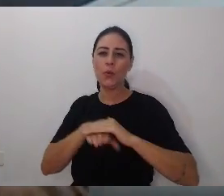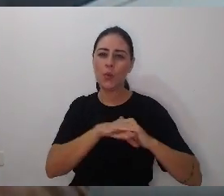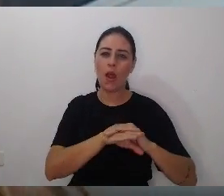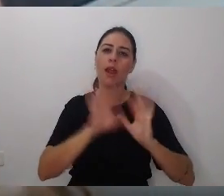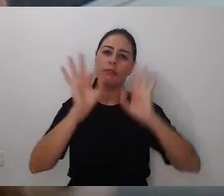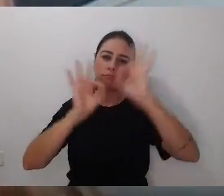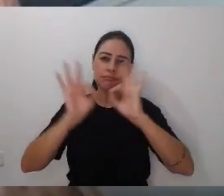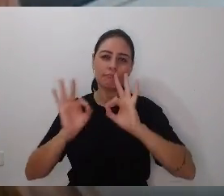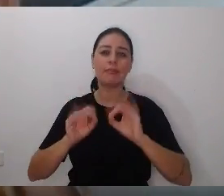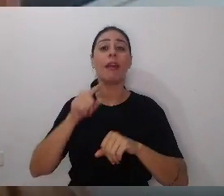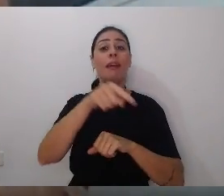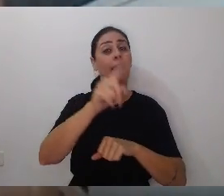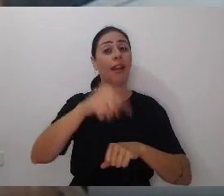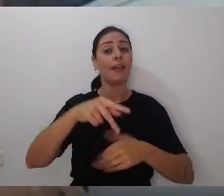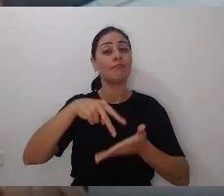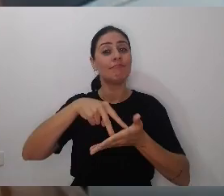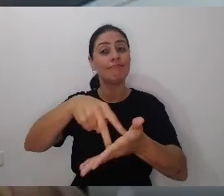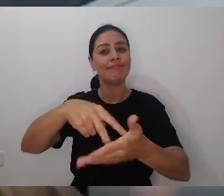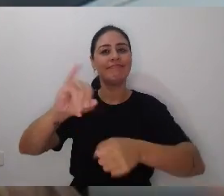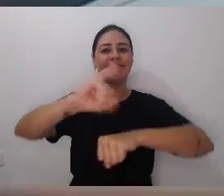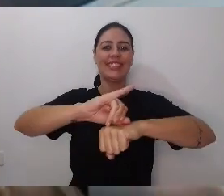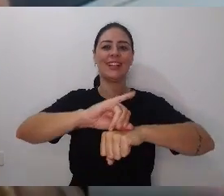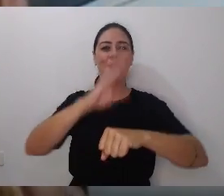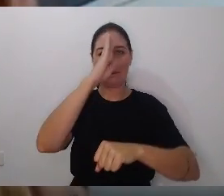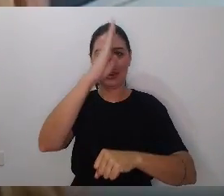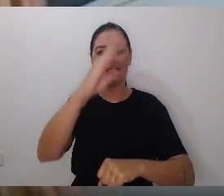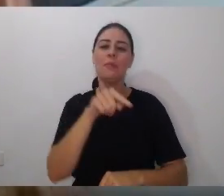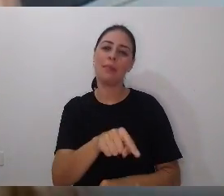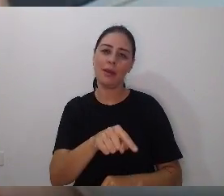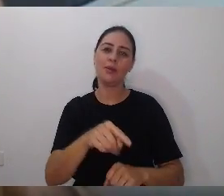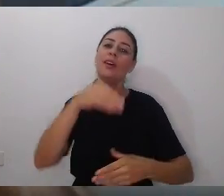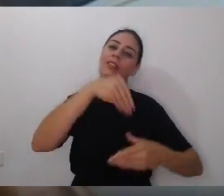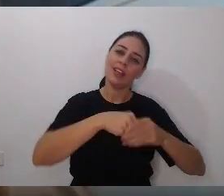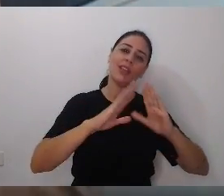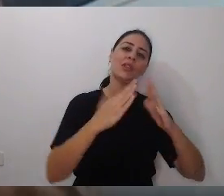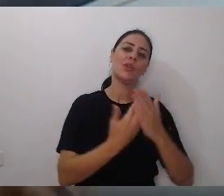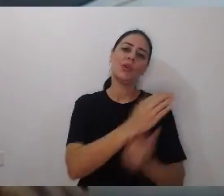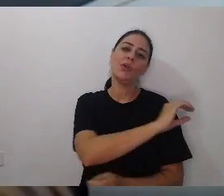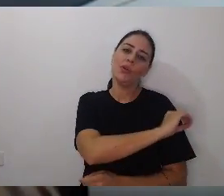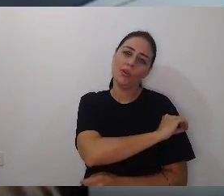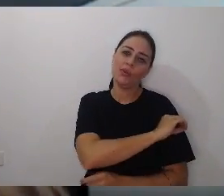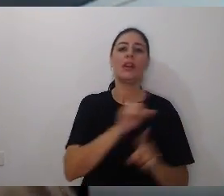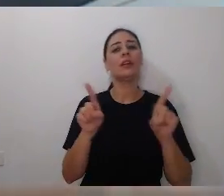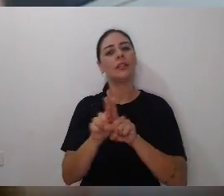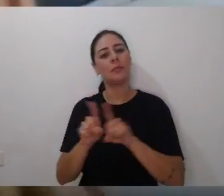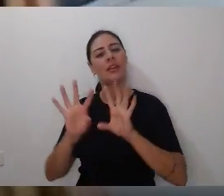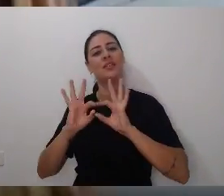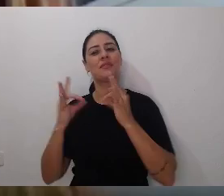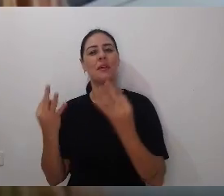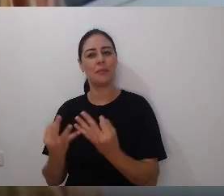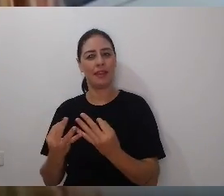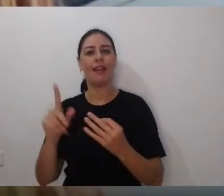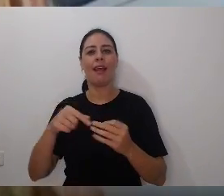de participar de todo o processo, seja a hora de escolher uma roupa, de organizar os seus pertences, de